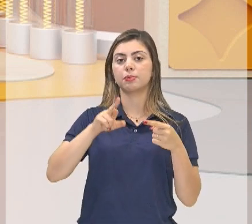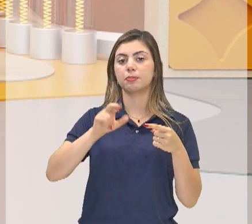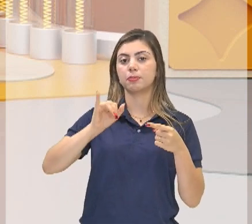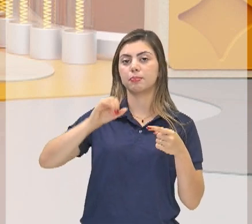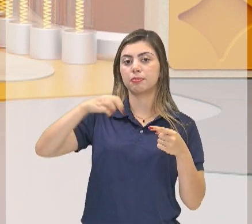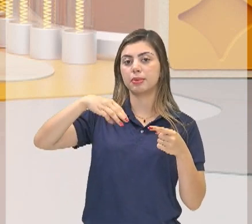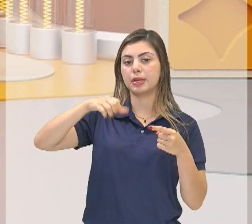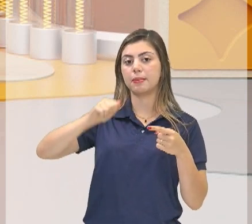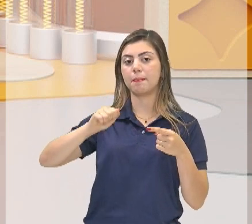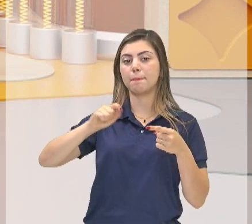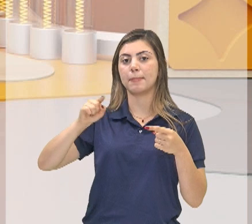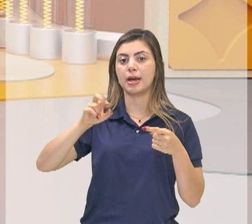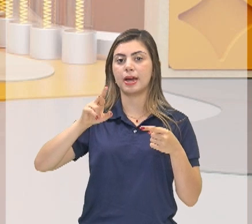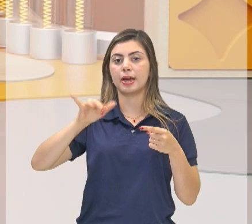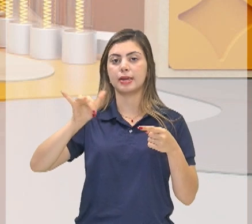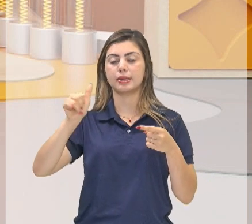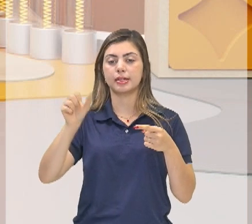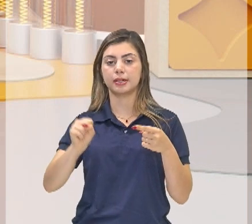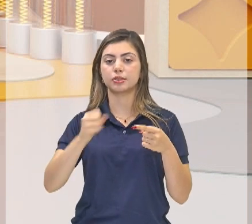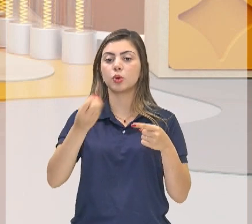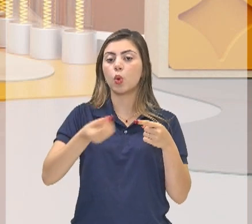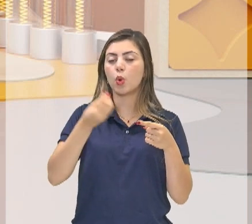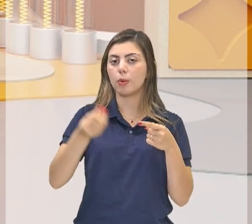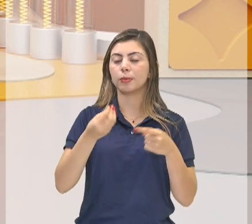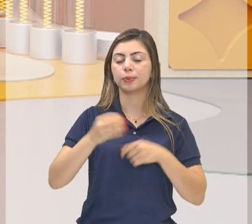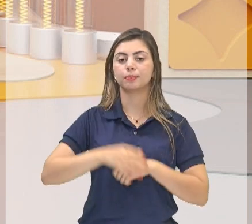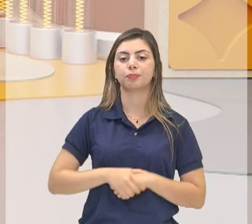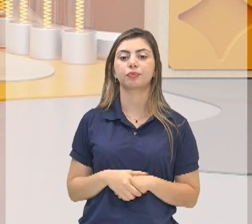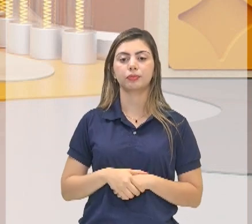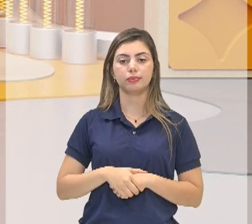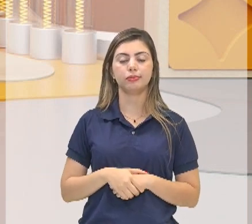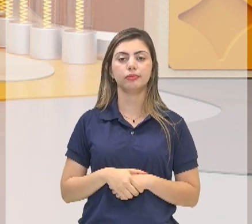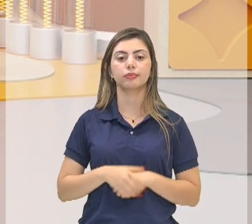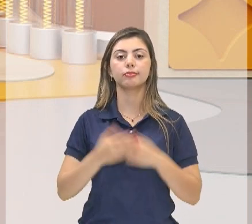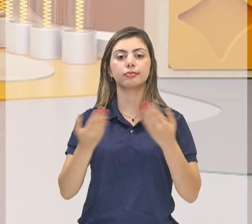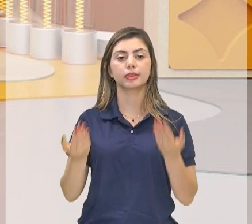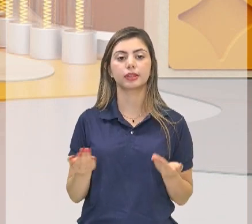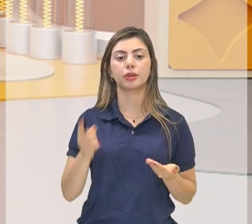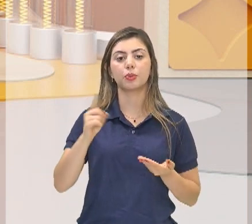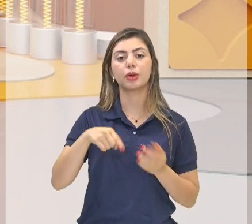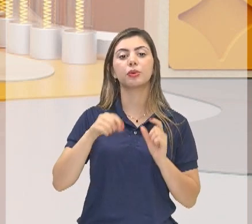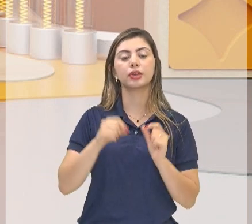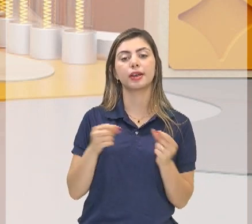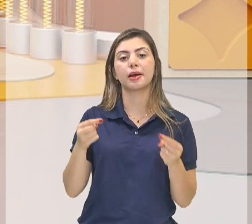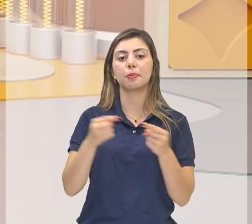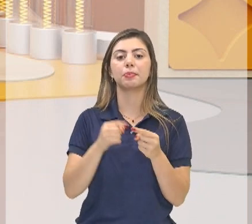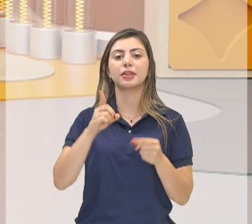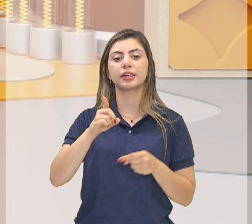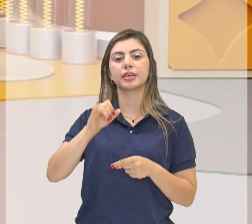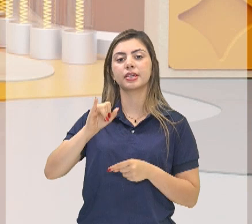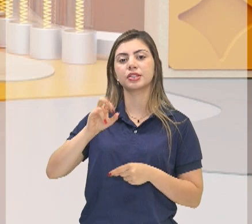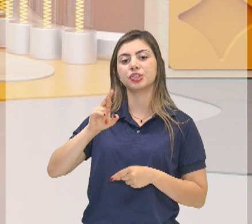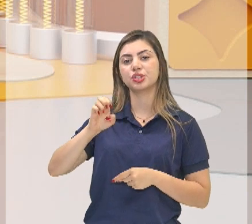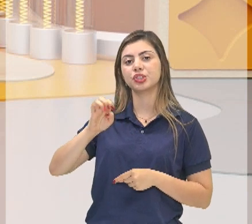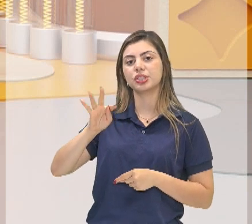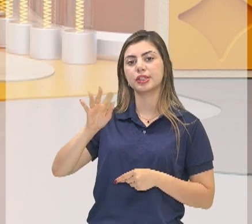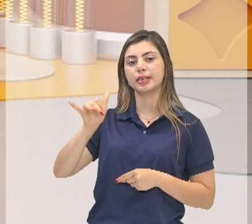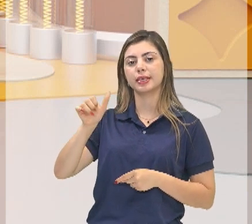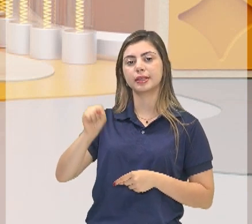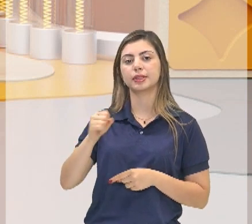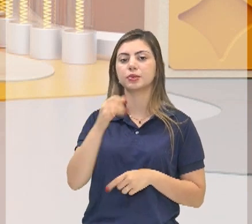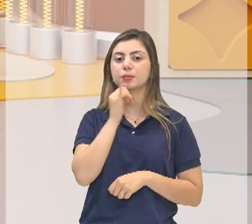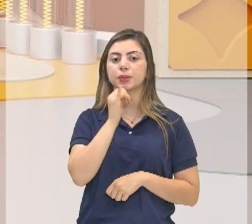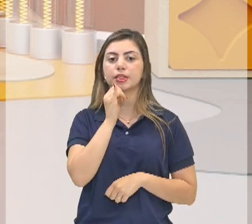nós dizemos, né, nós falamos que são aquelas fontes diretas. Por quê? São testemunhos